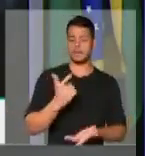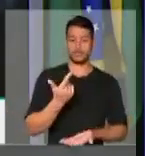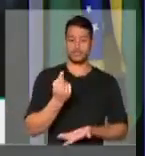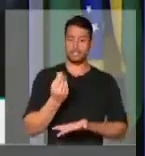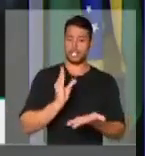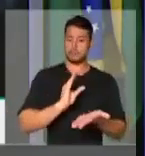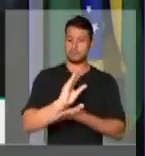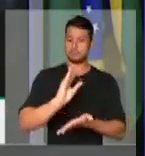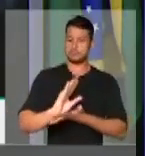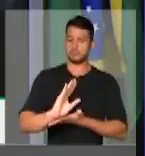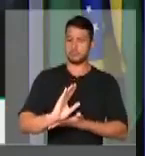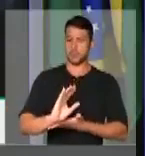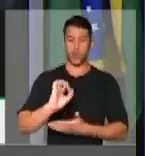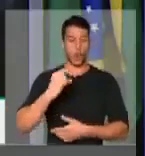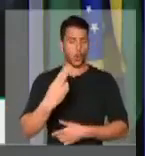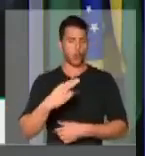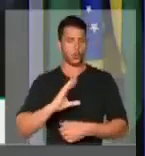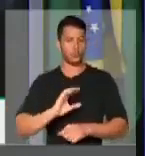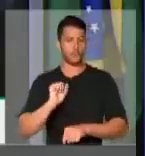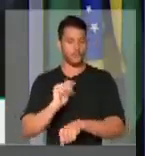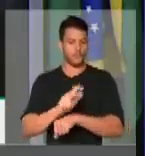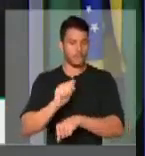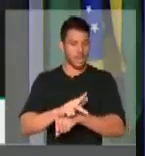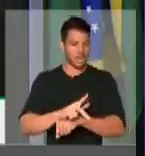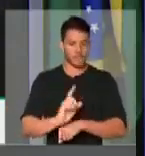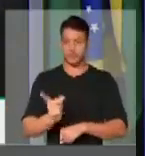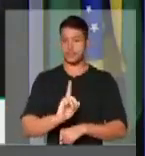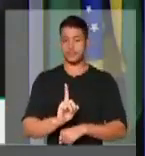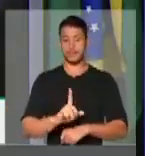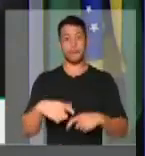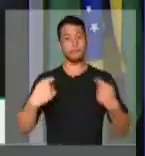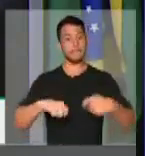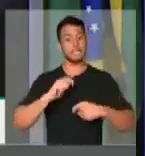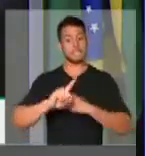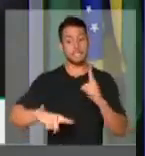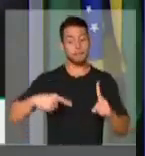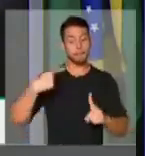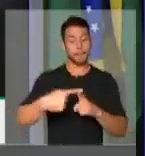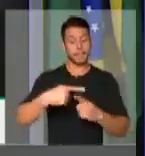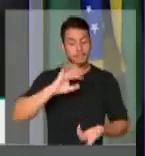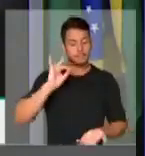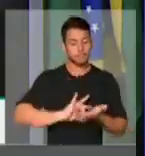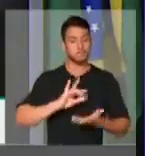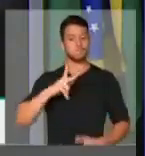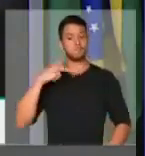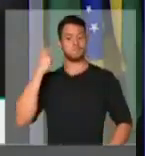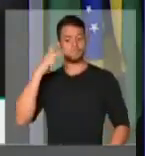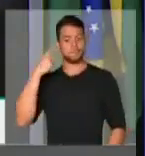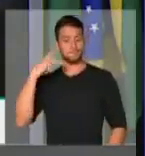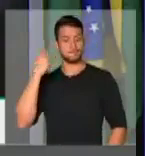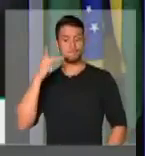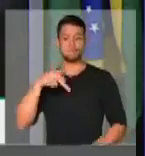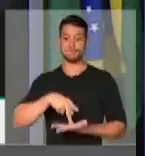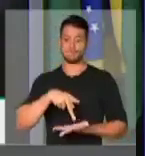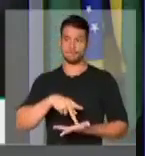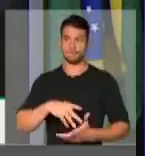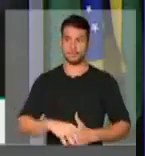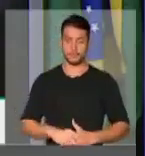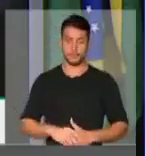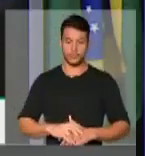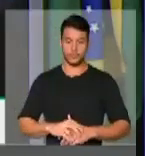cargos. Não é o toma lá da cá. Precisamos de mais política, mais gestão política por parte do